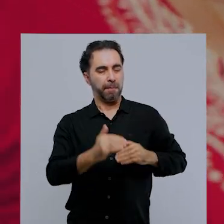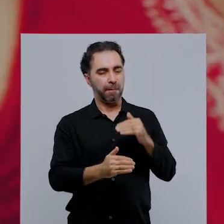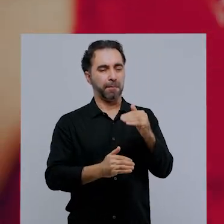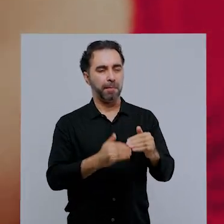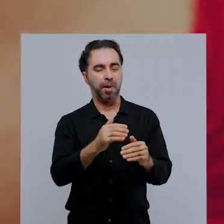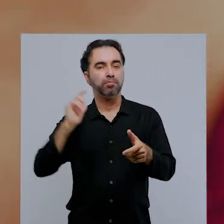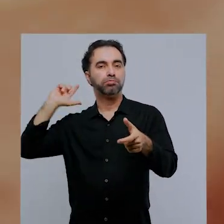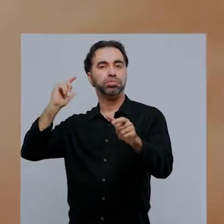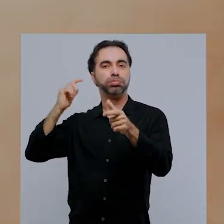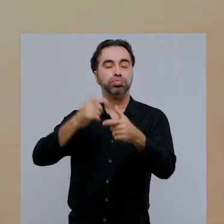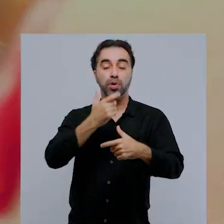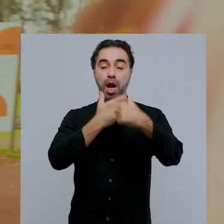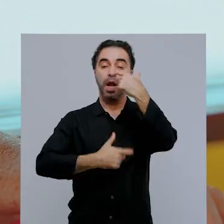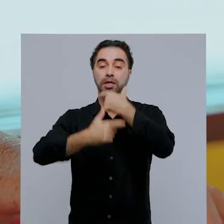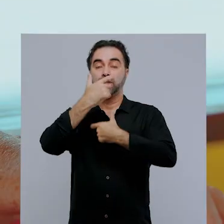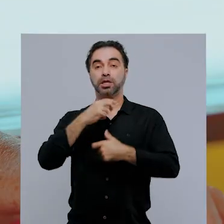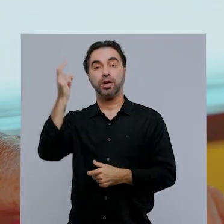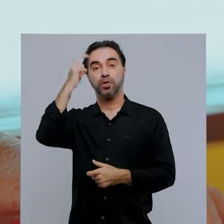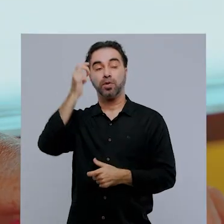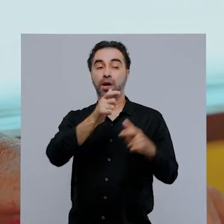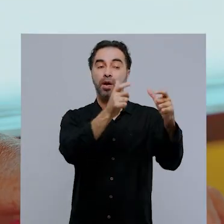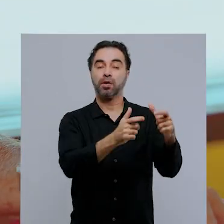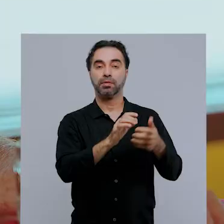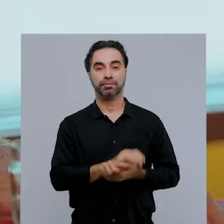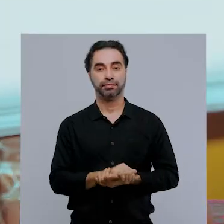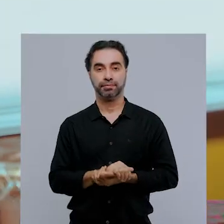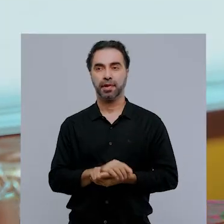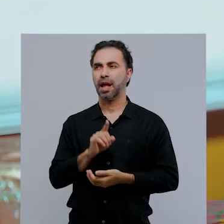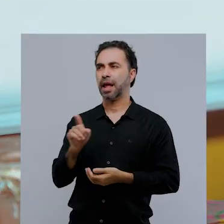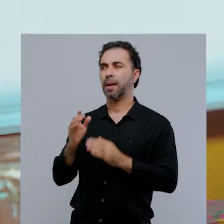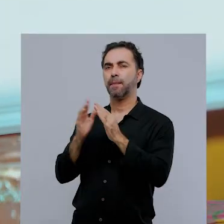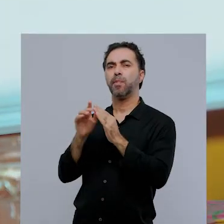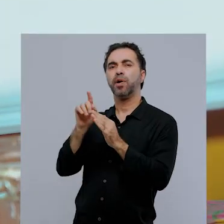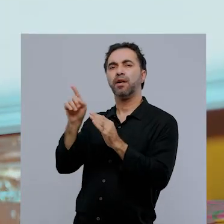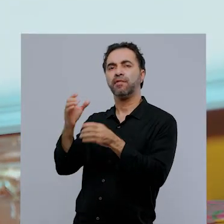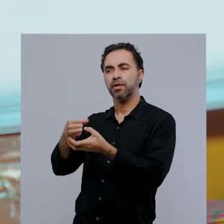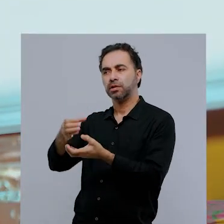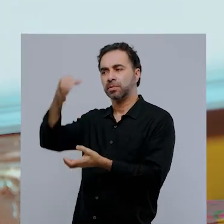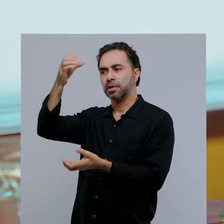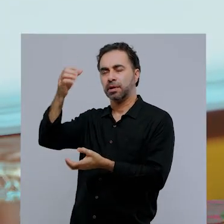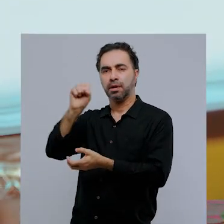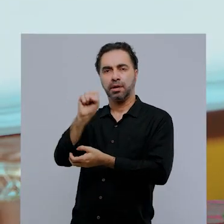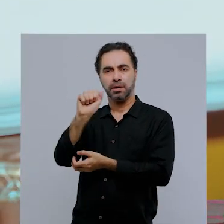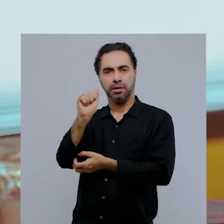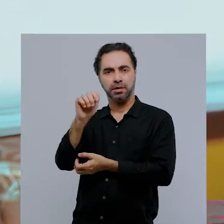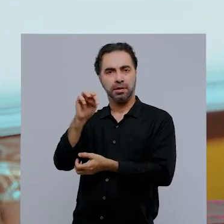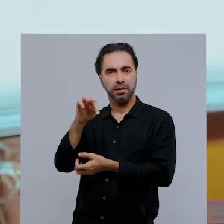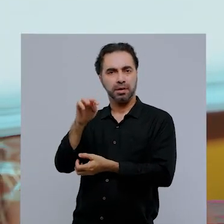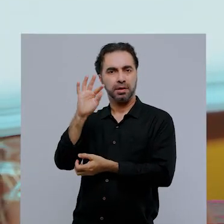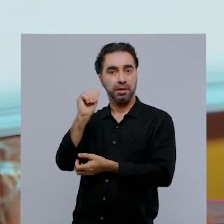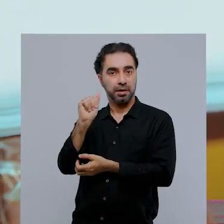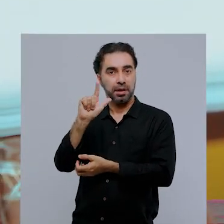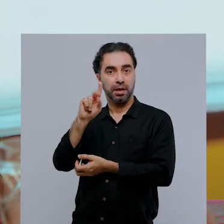pauta a identidade cultural do local. Aqui, que morava lá no teu chiminé, na Santa Lúcia. E lá era